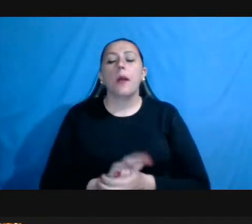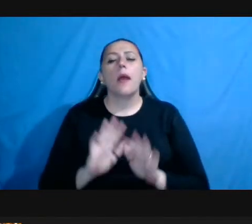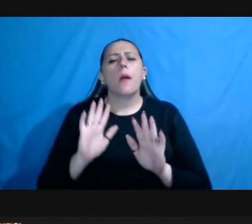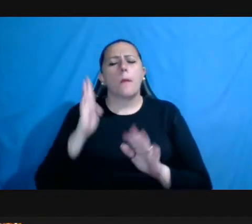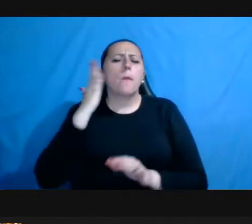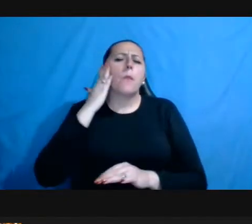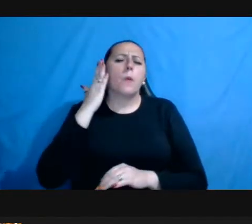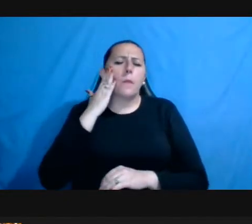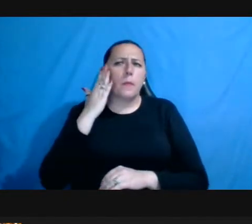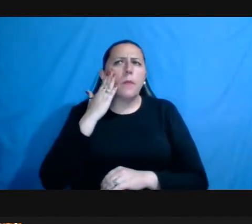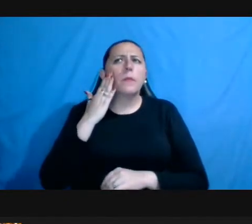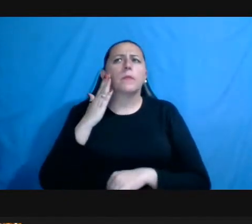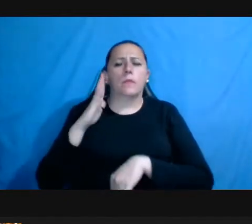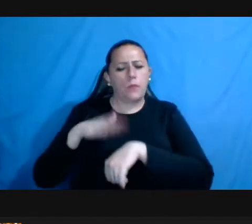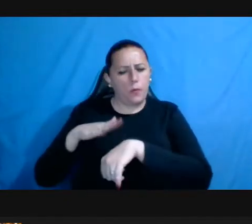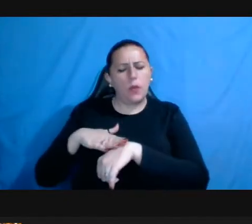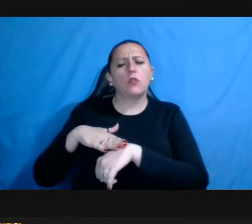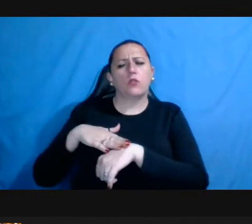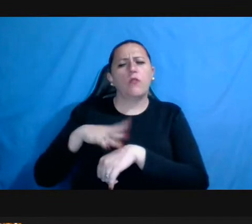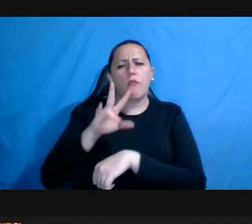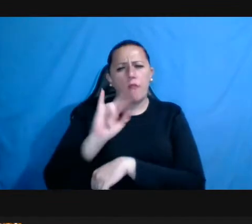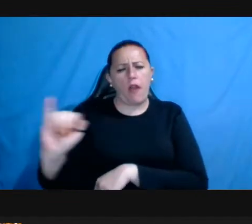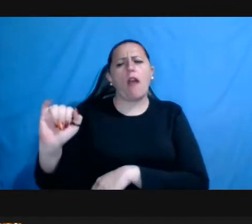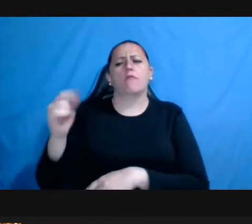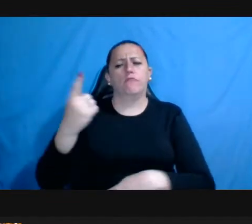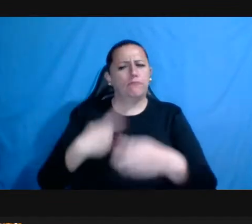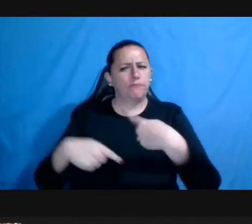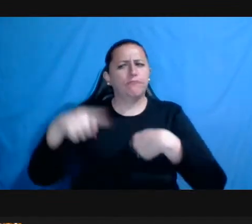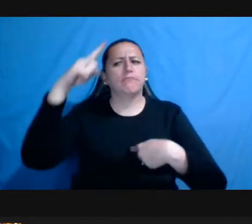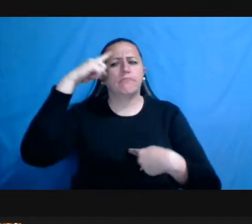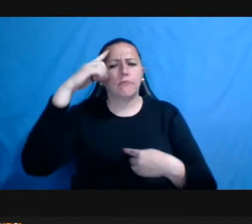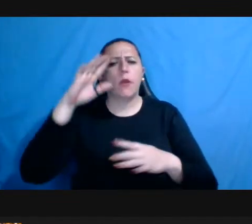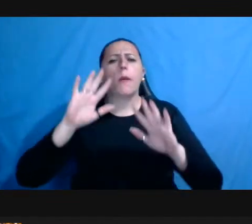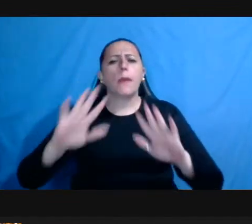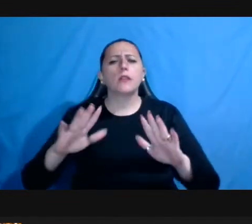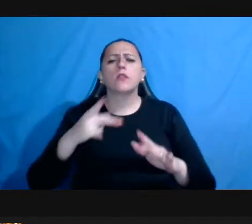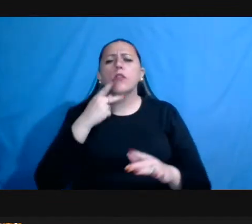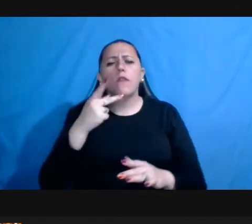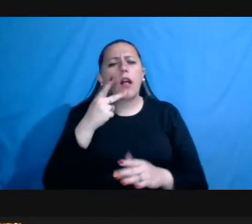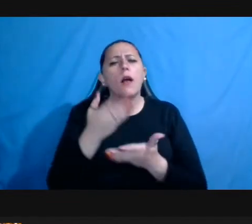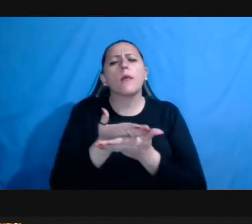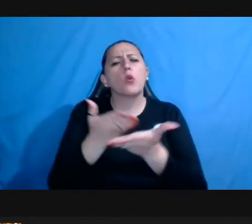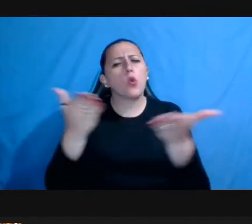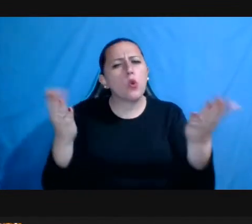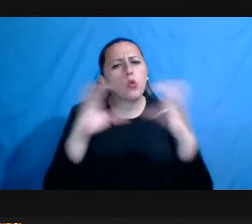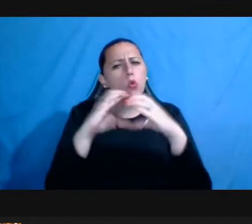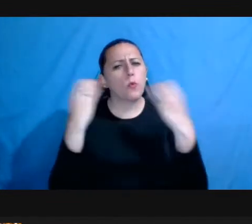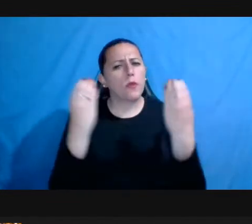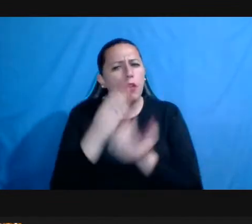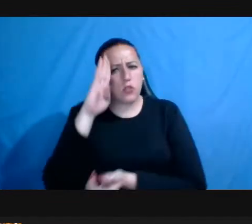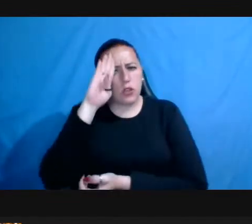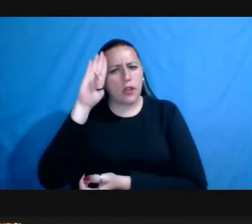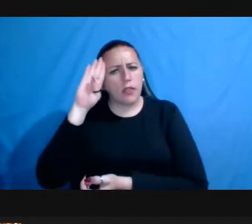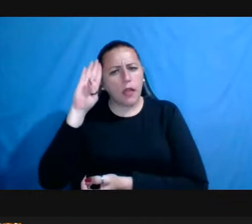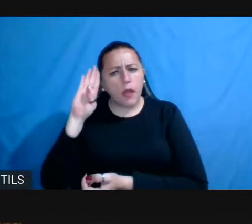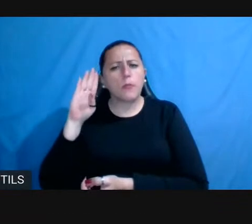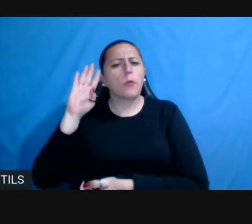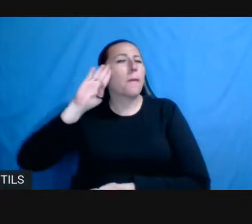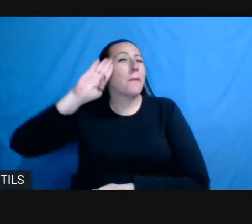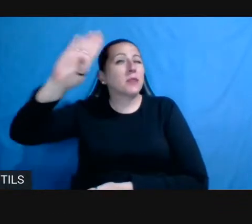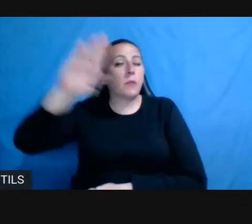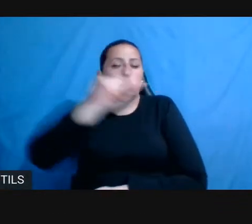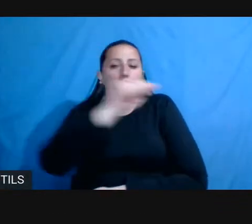e queria deixar para nossa comunidade acadêmica, tanto principalmente estudantes, mas